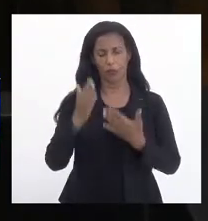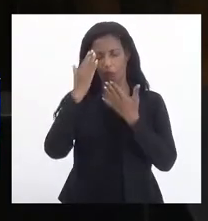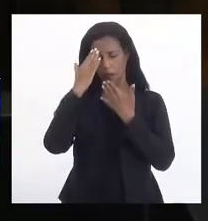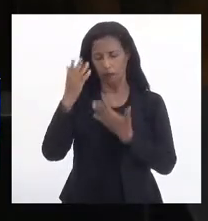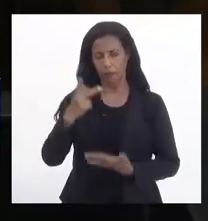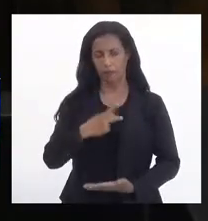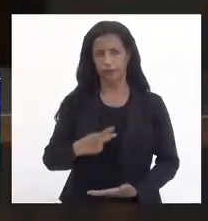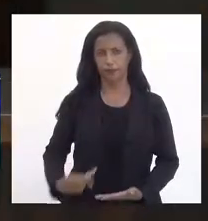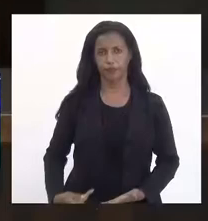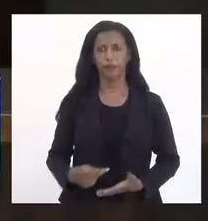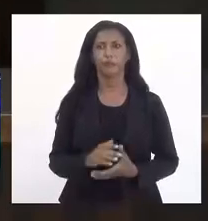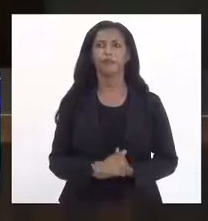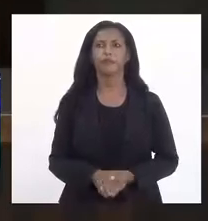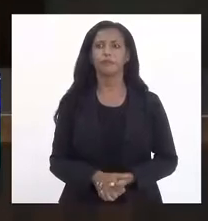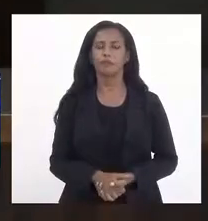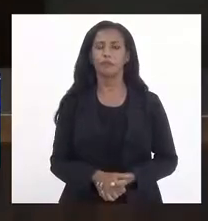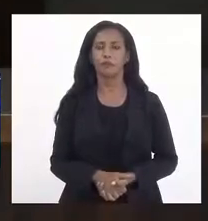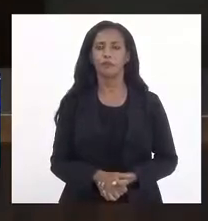presidente.